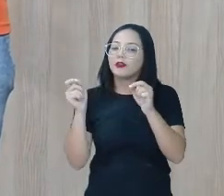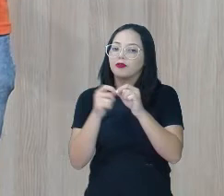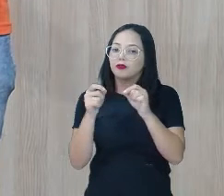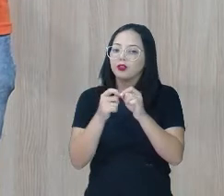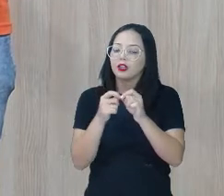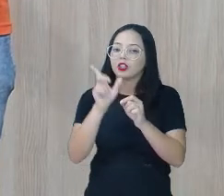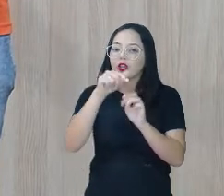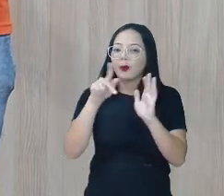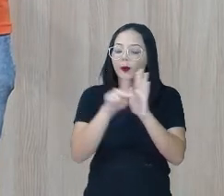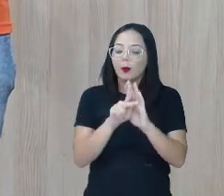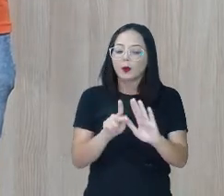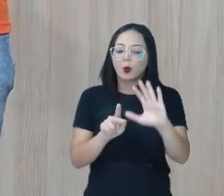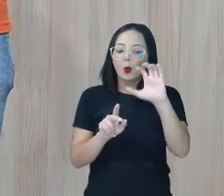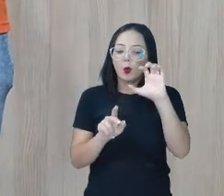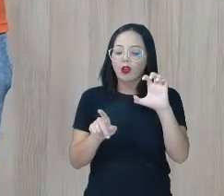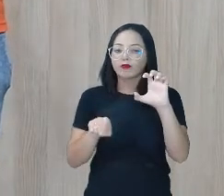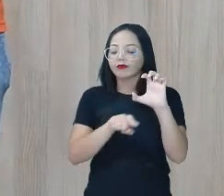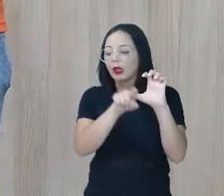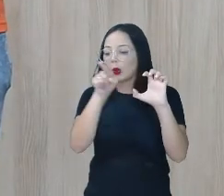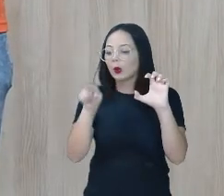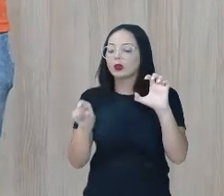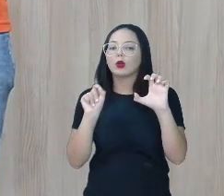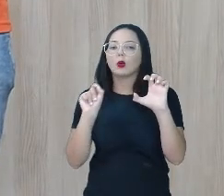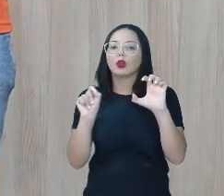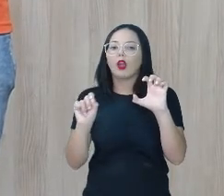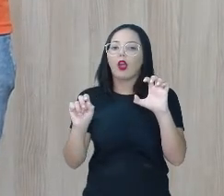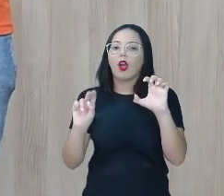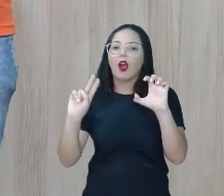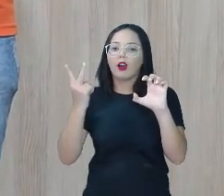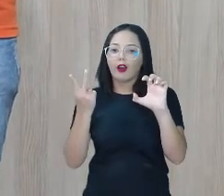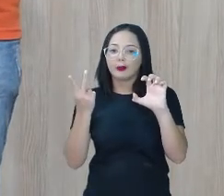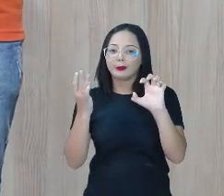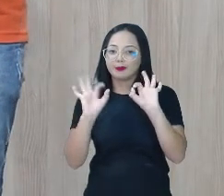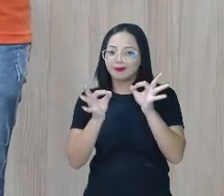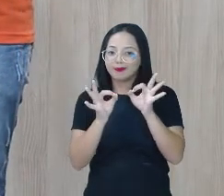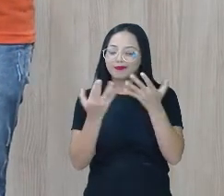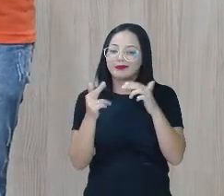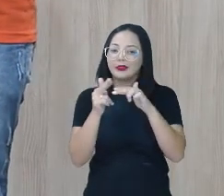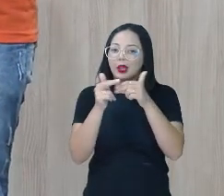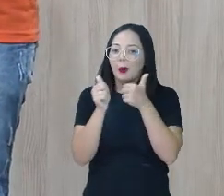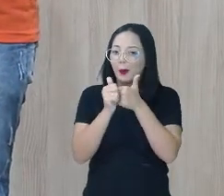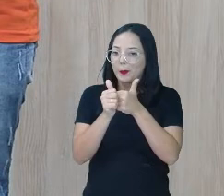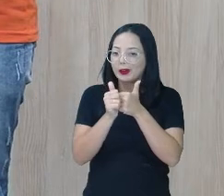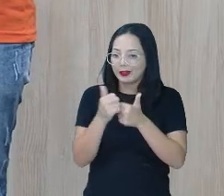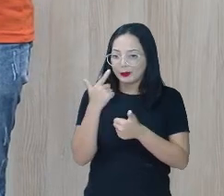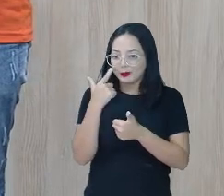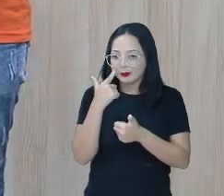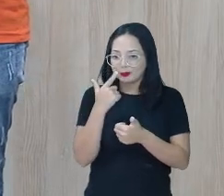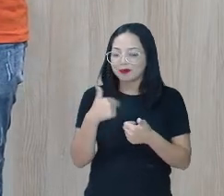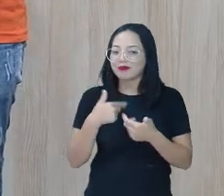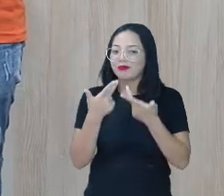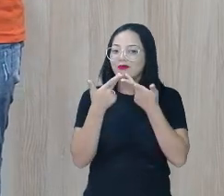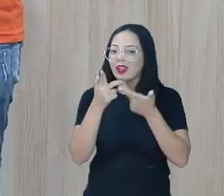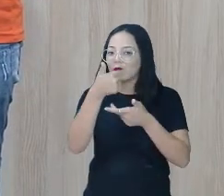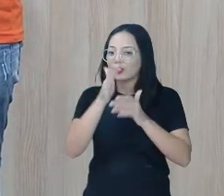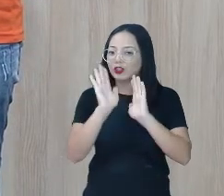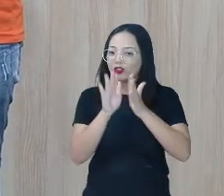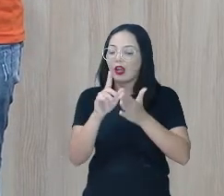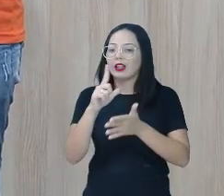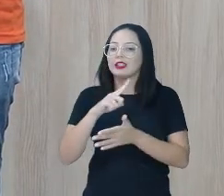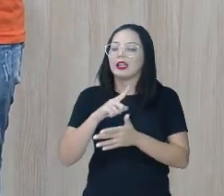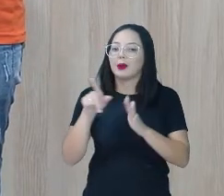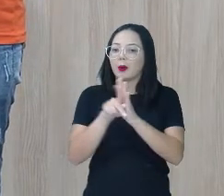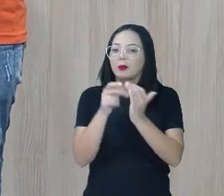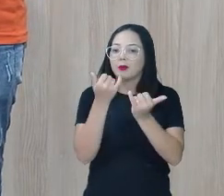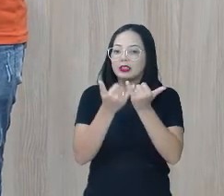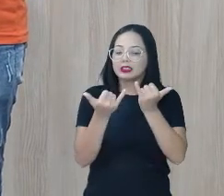questão do E e na questão também do H, tá bom? Então, acompanha aqui comigo, ó. Como eu falei, a gente tem aí os monômios